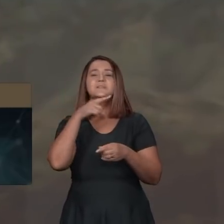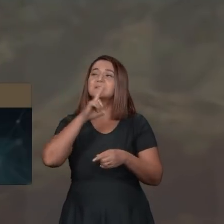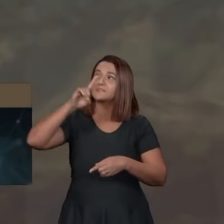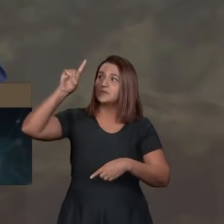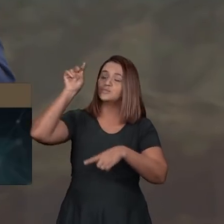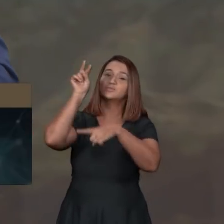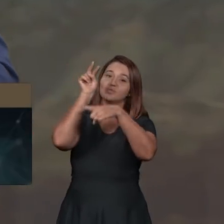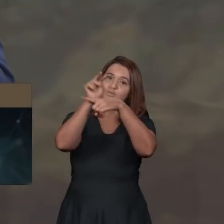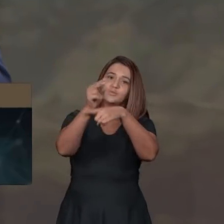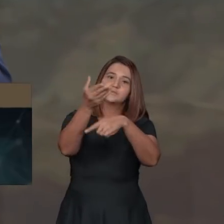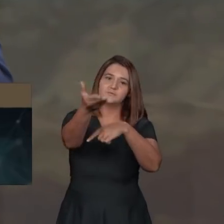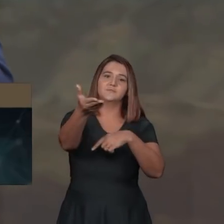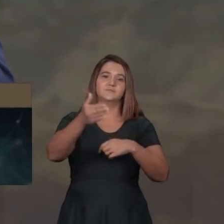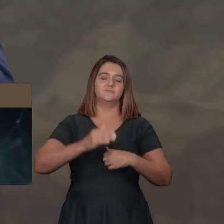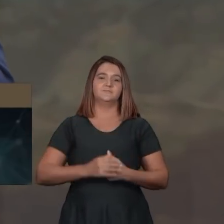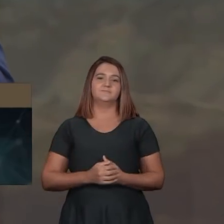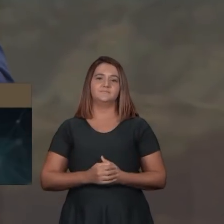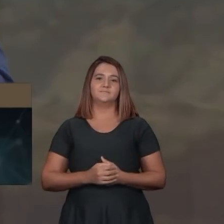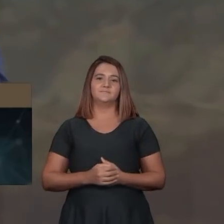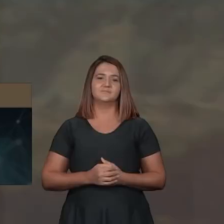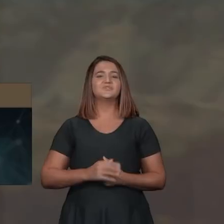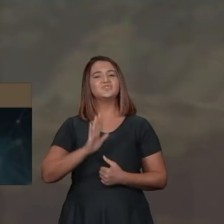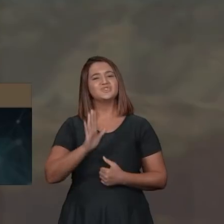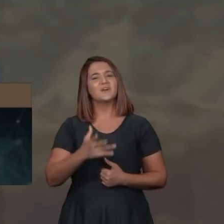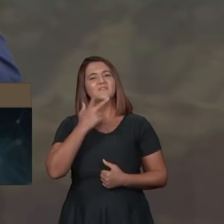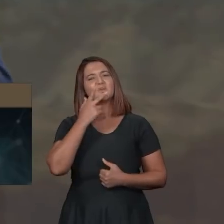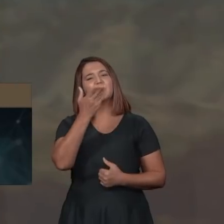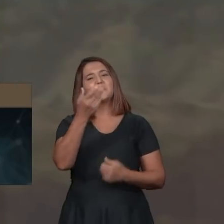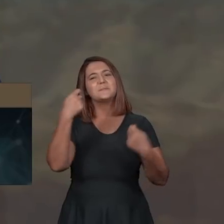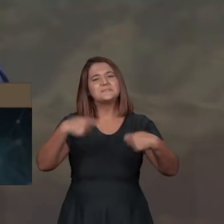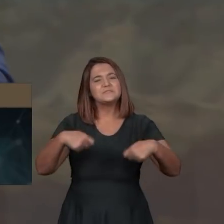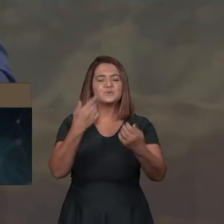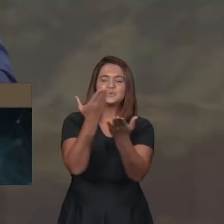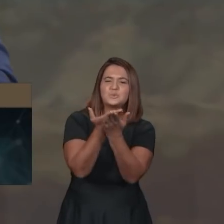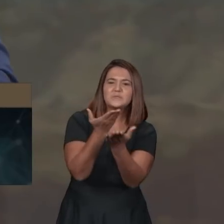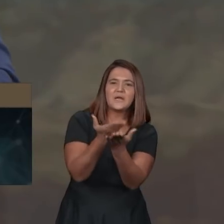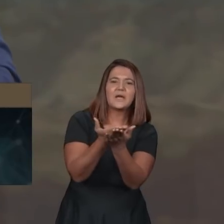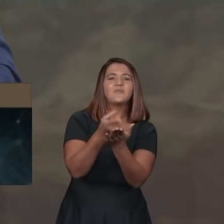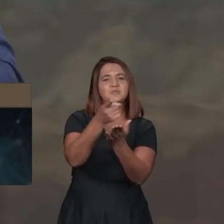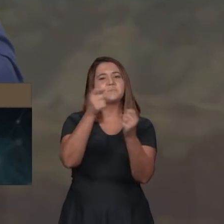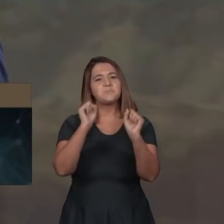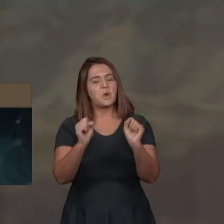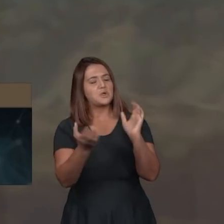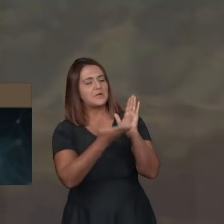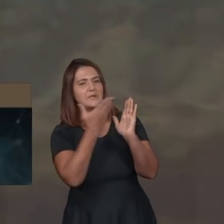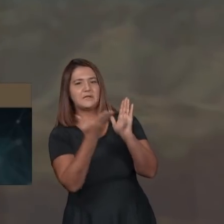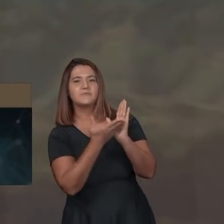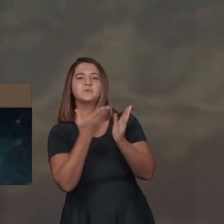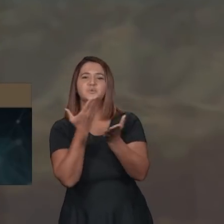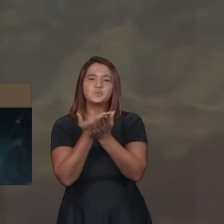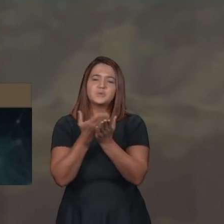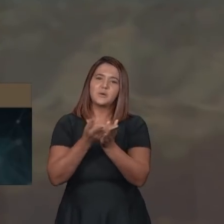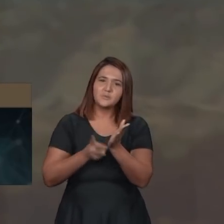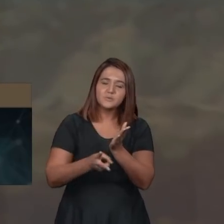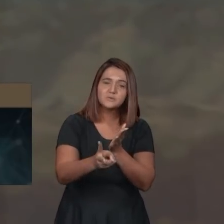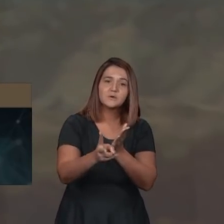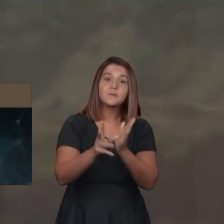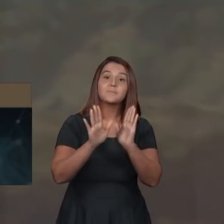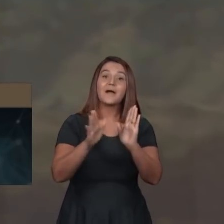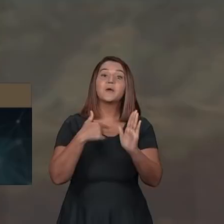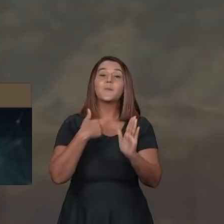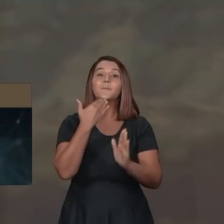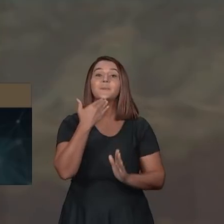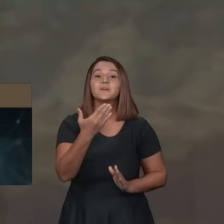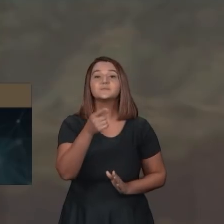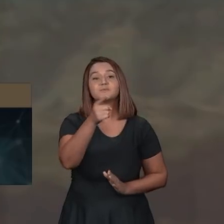foi falado a exaustão para você estudar e você já sabe onde você pode conseguir o guia de estudo. O meu apelo agora é para que você